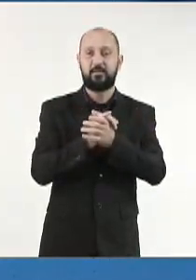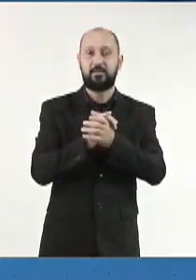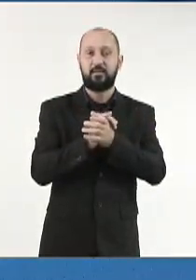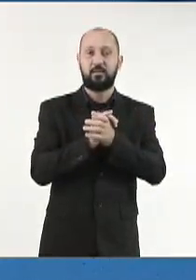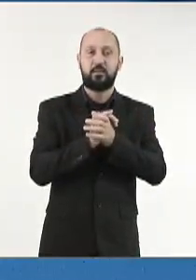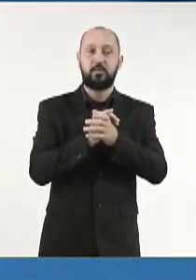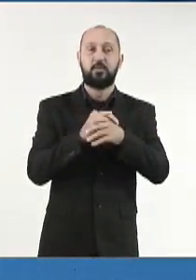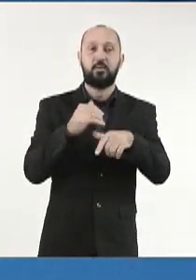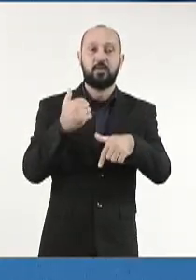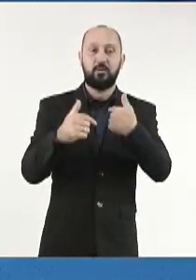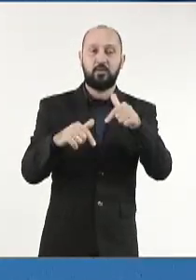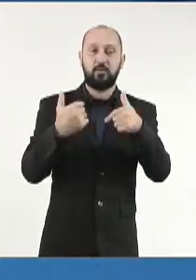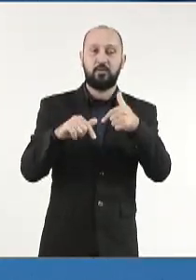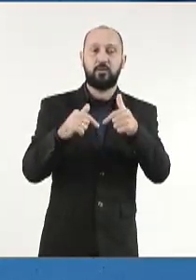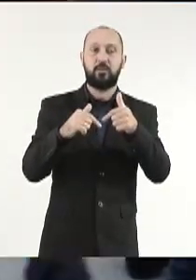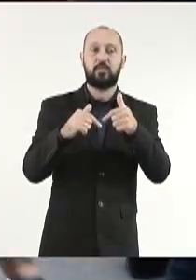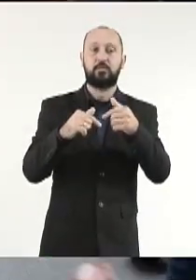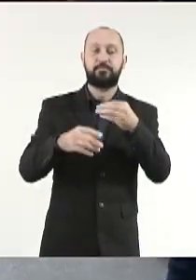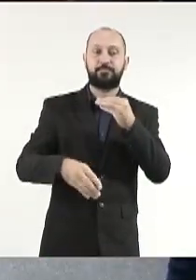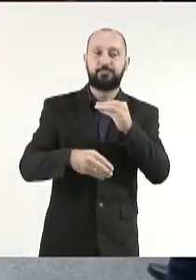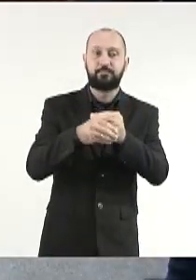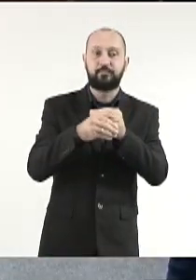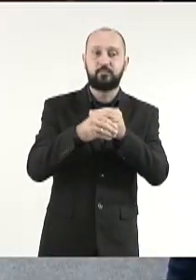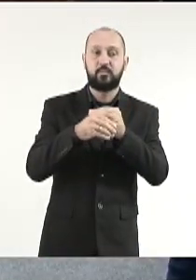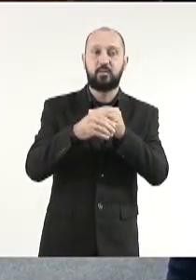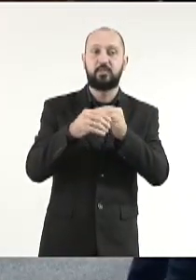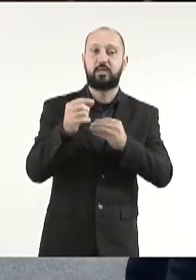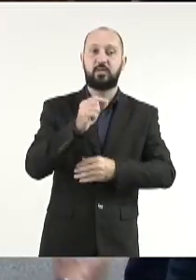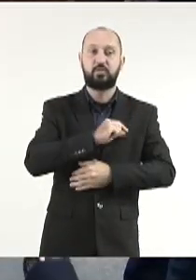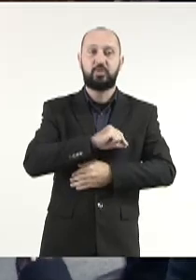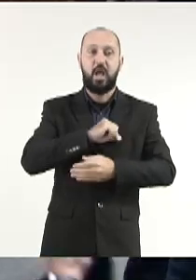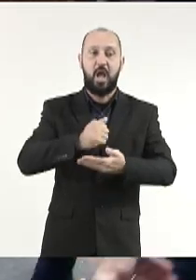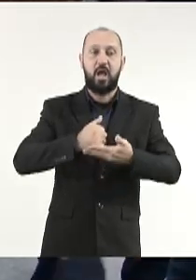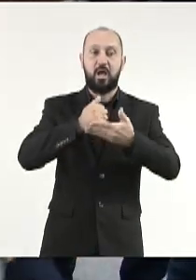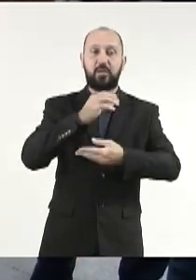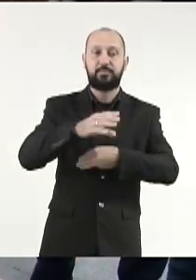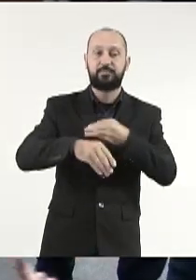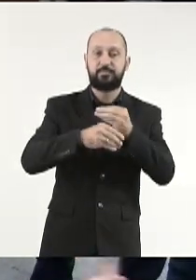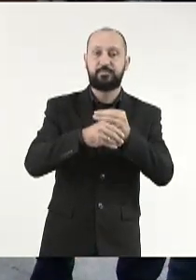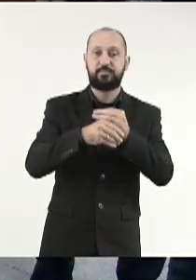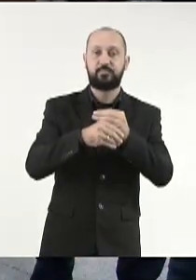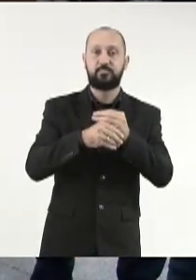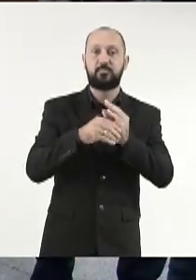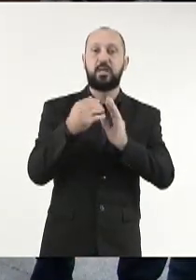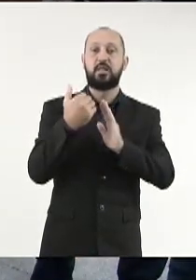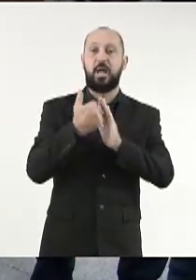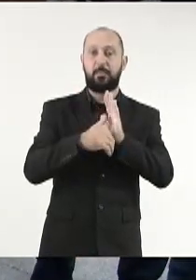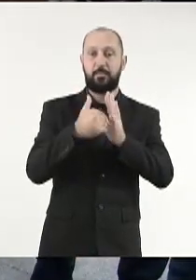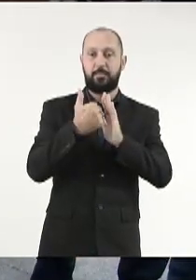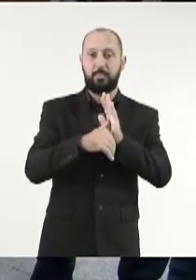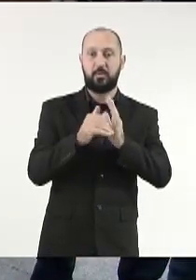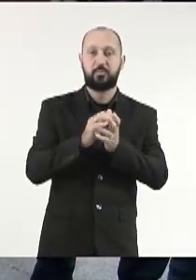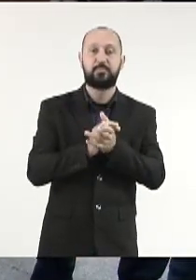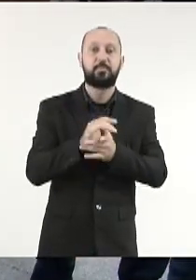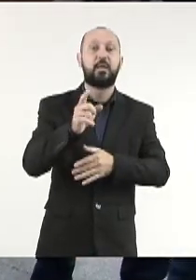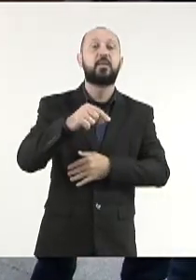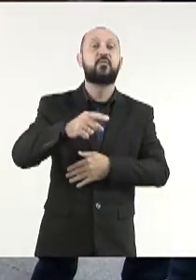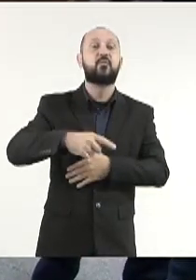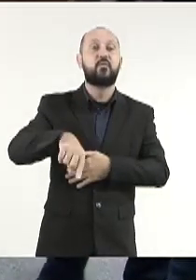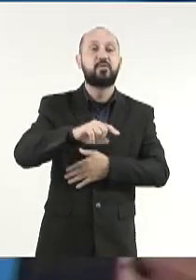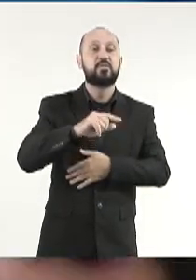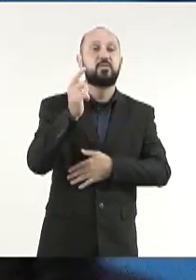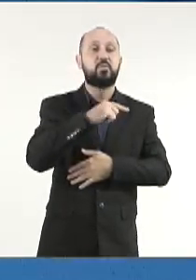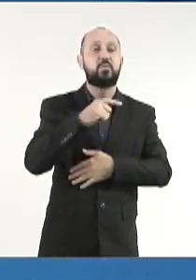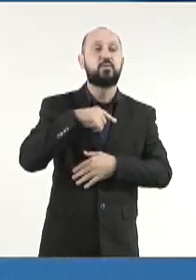esse trabalho de colocar essa gratificação, esse abono para que vocês